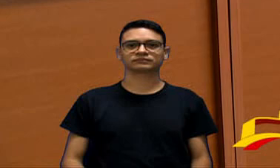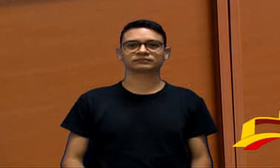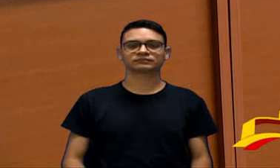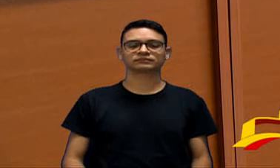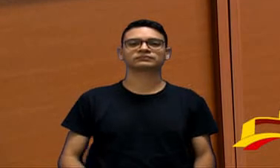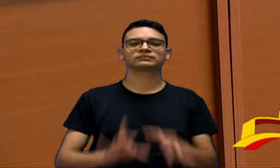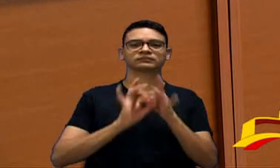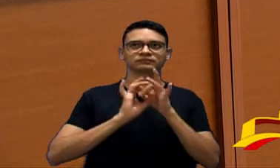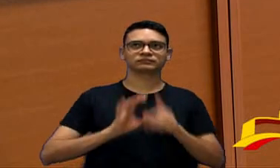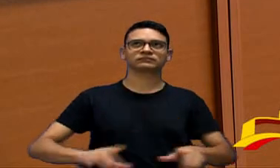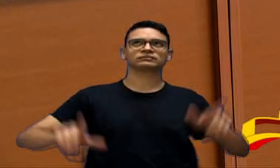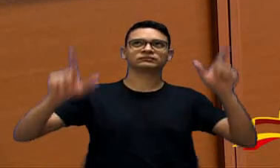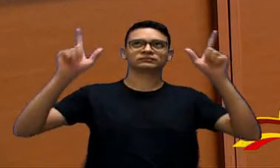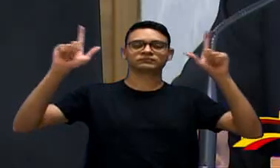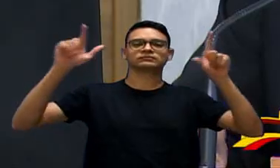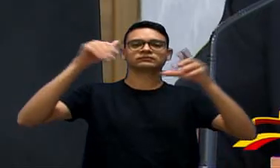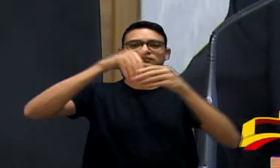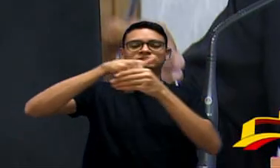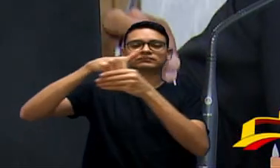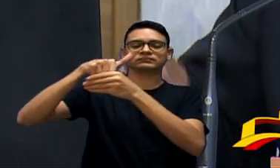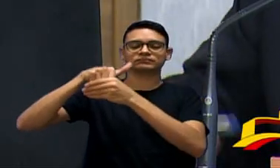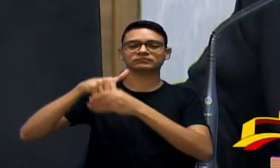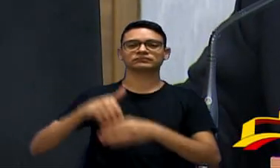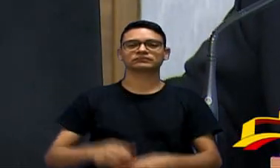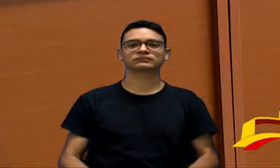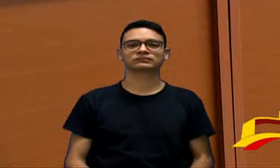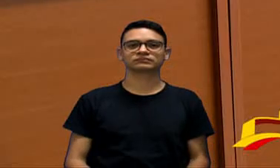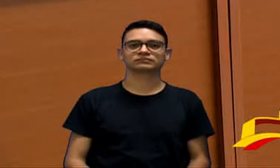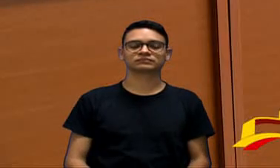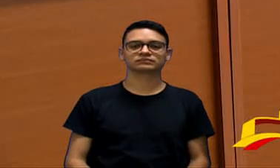Está aberto o painel de votação, senhores vereadores.